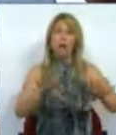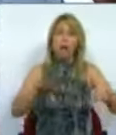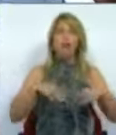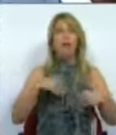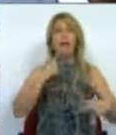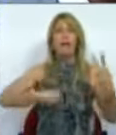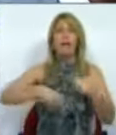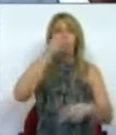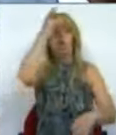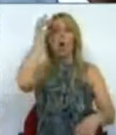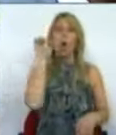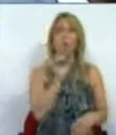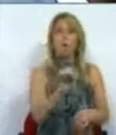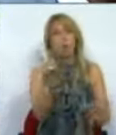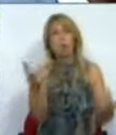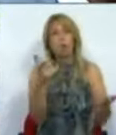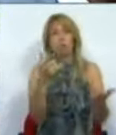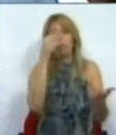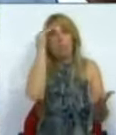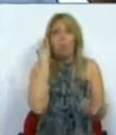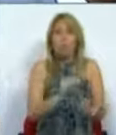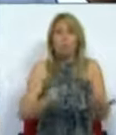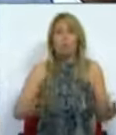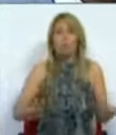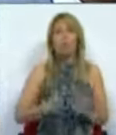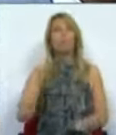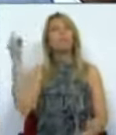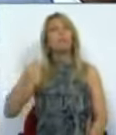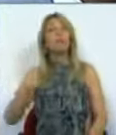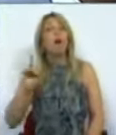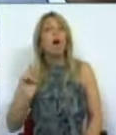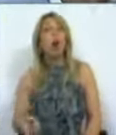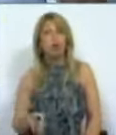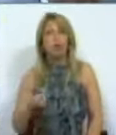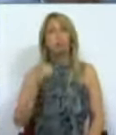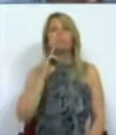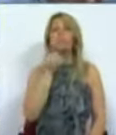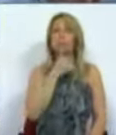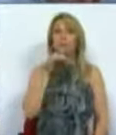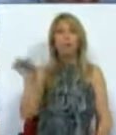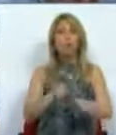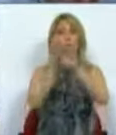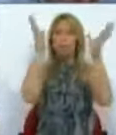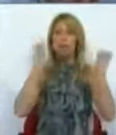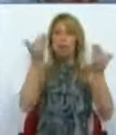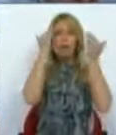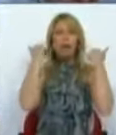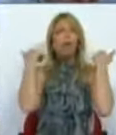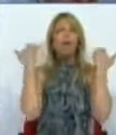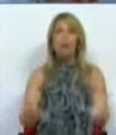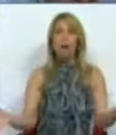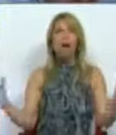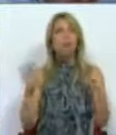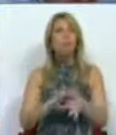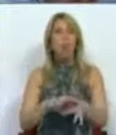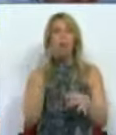dessas opiniões e sugestões, já se exige que essa decisão seja esclarecida, informada e forjada nesse amplo espectro